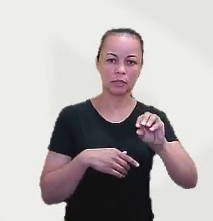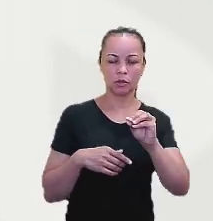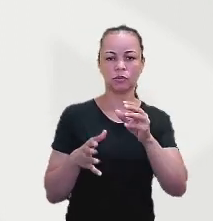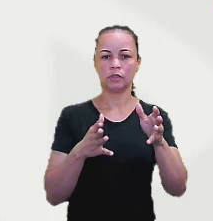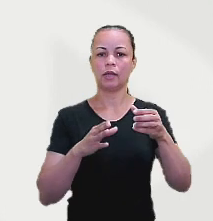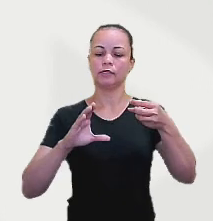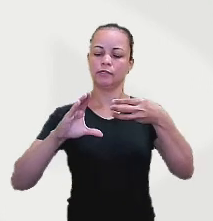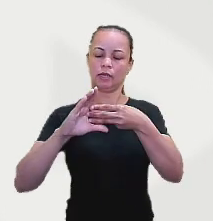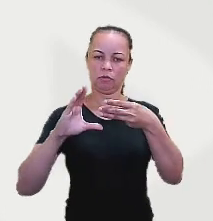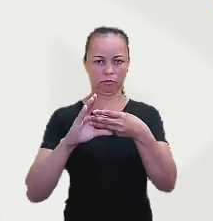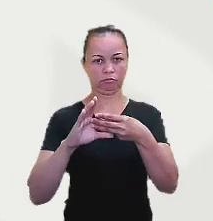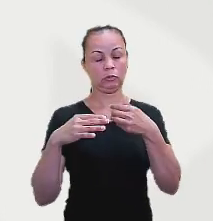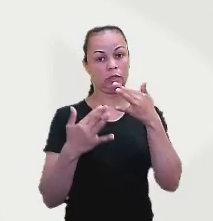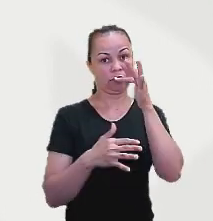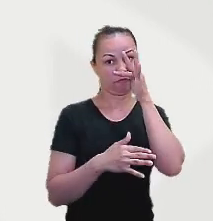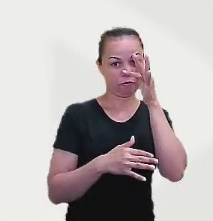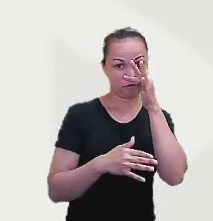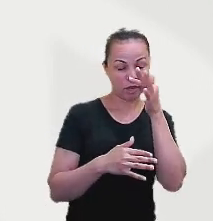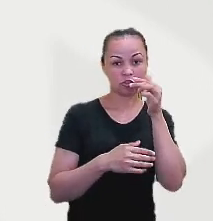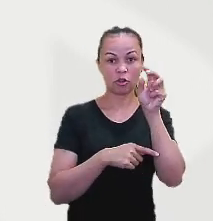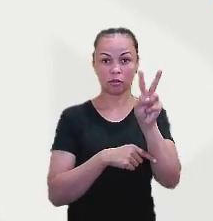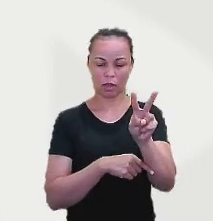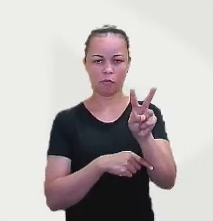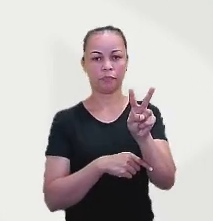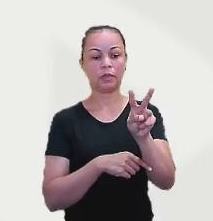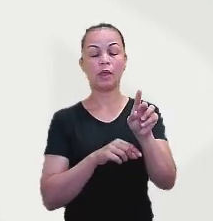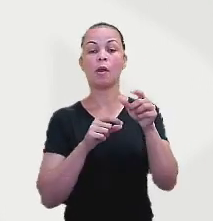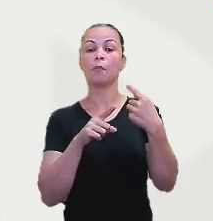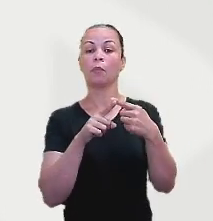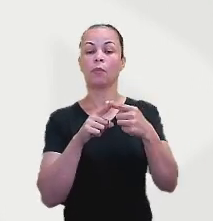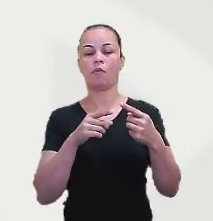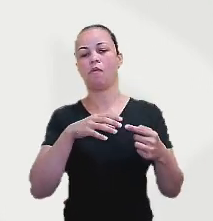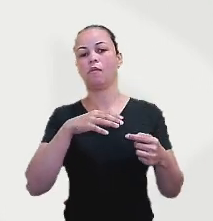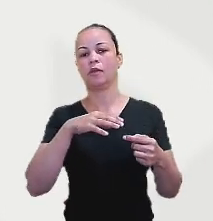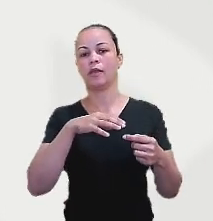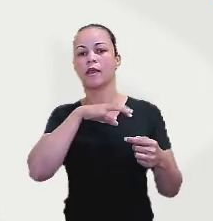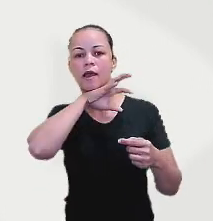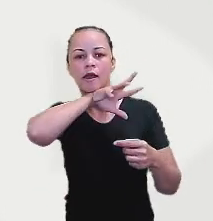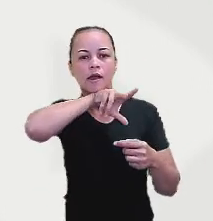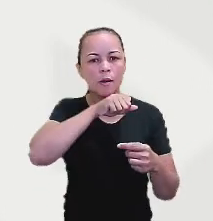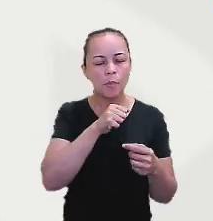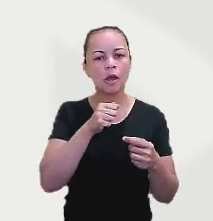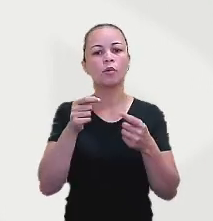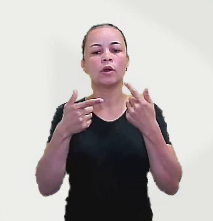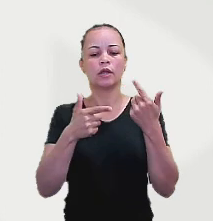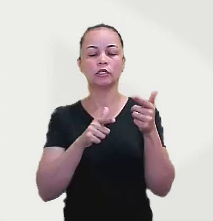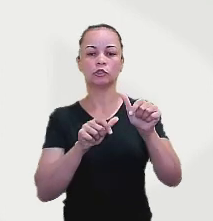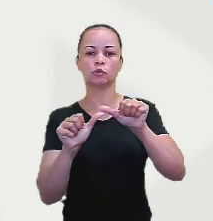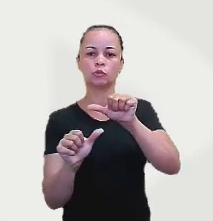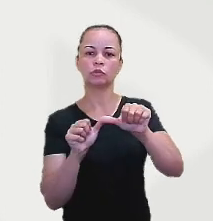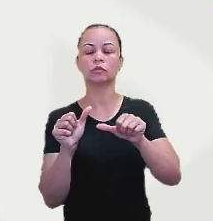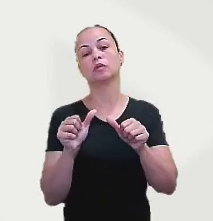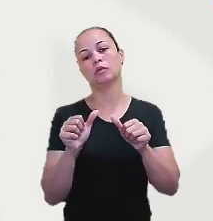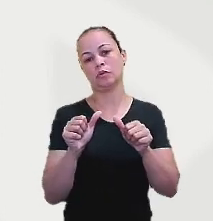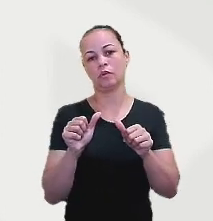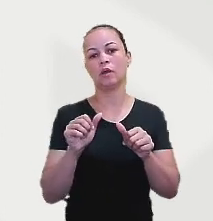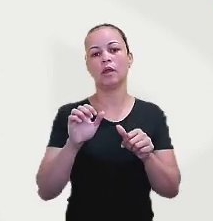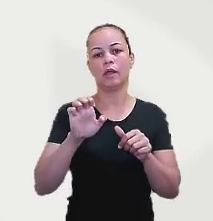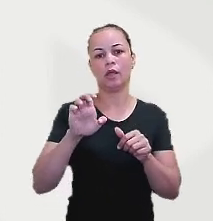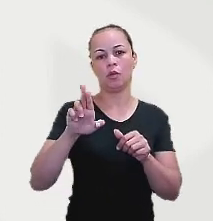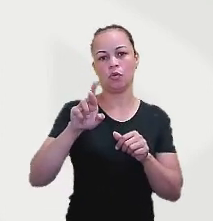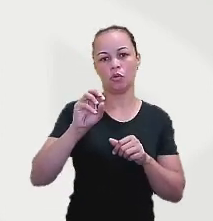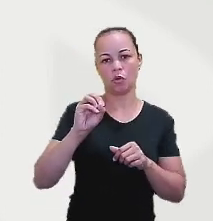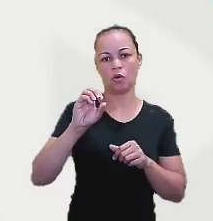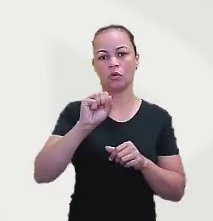nas células vegetais, tá? Porque nas células animais seria esses peroxomos, ao invés de ser os glioxomos. E